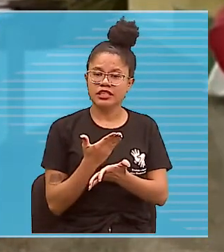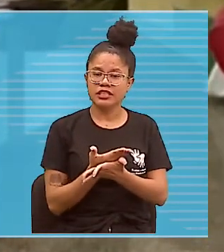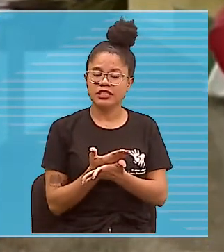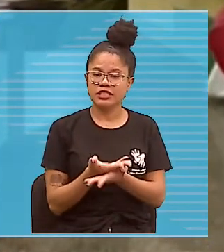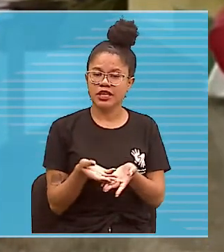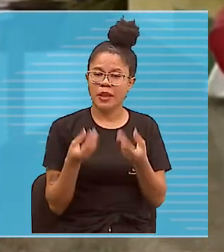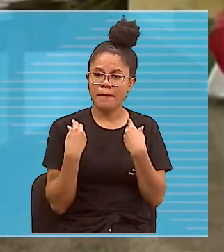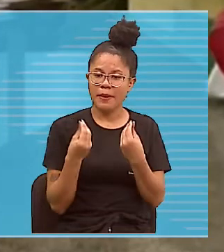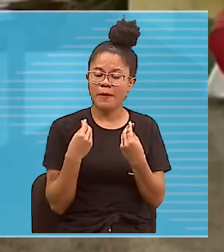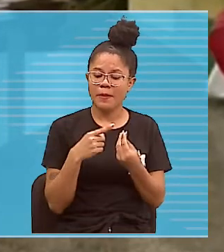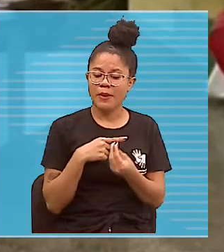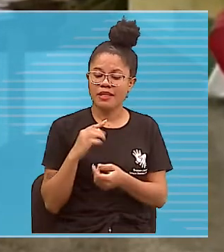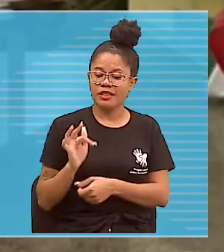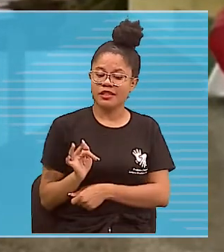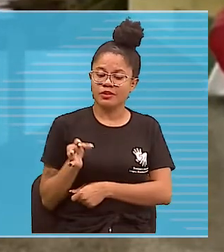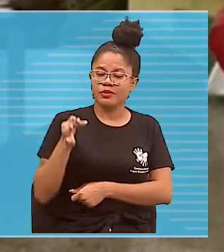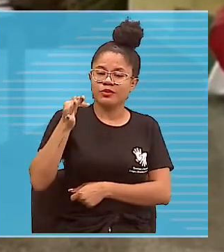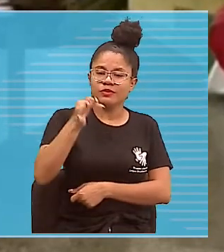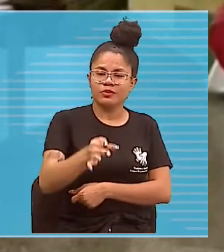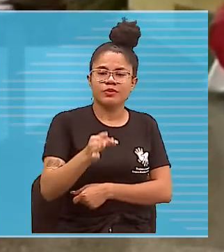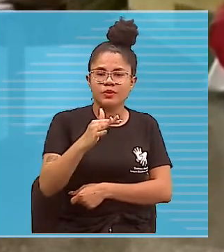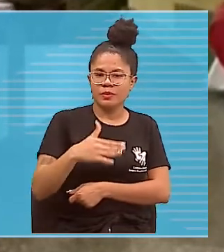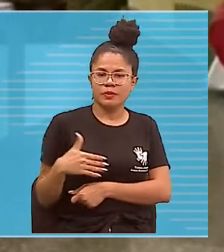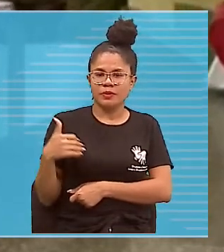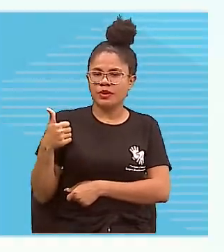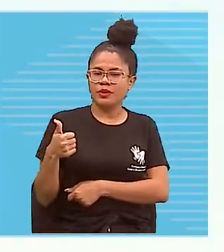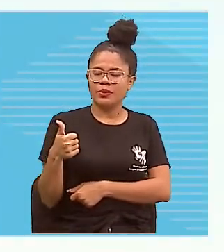de vocês, obrigada.